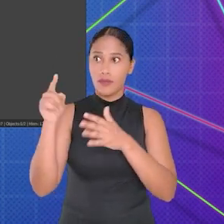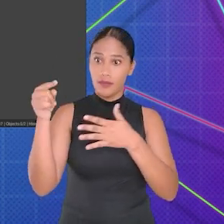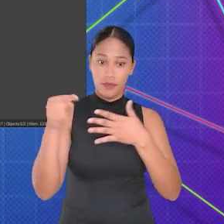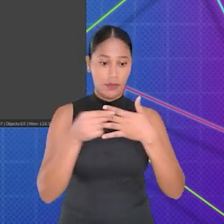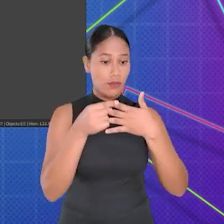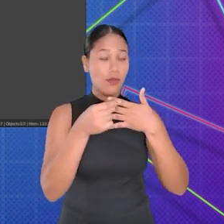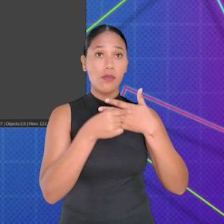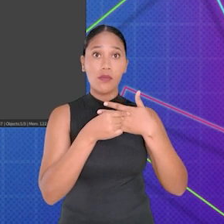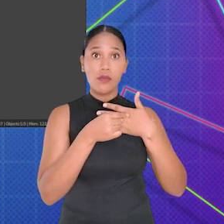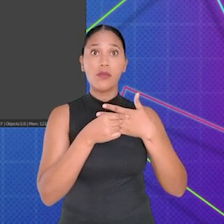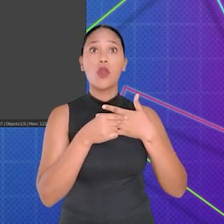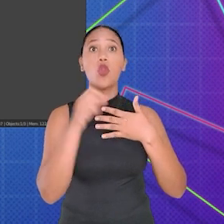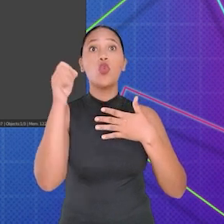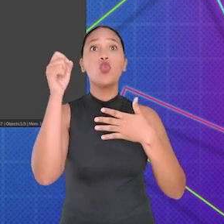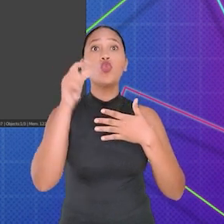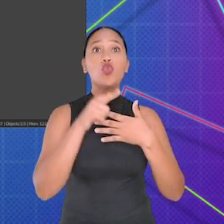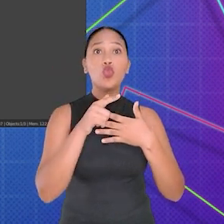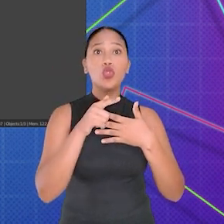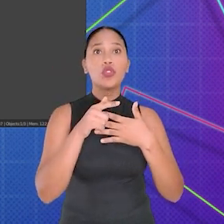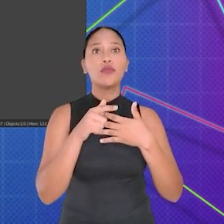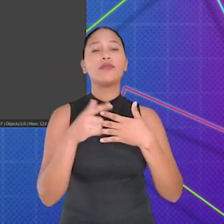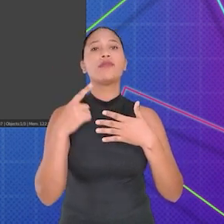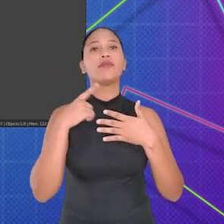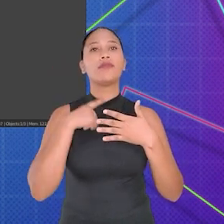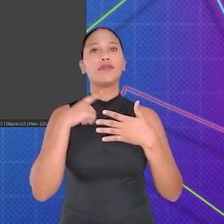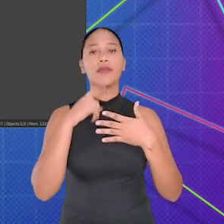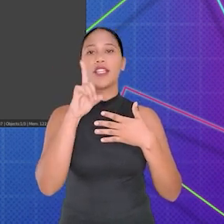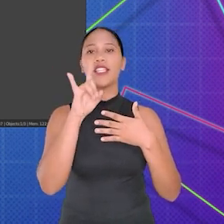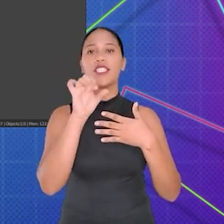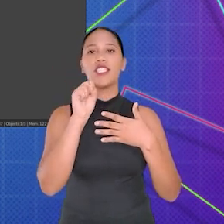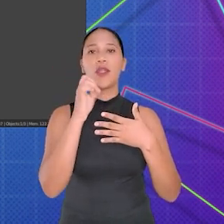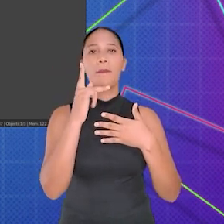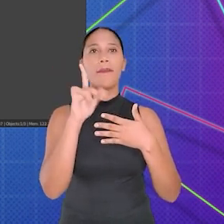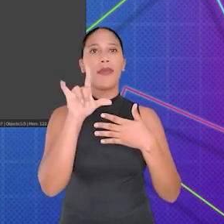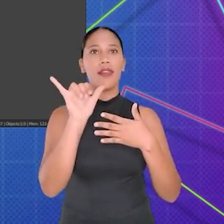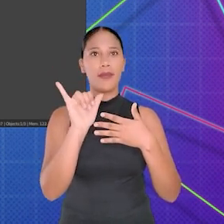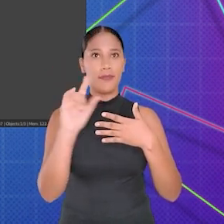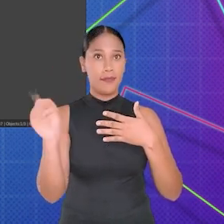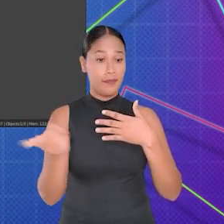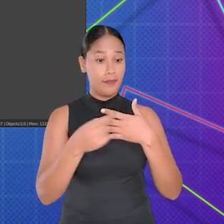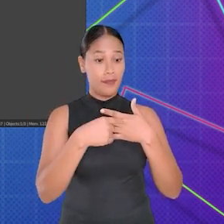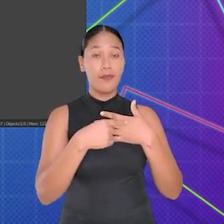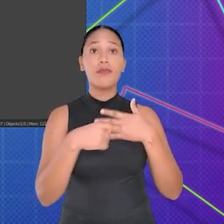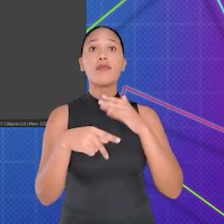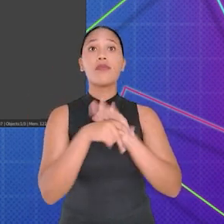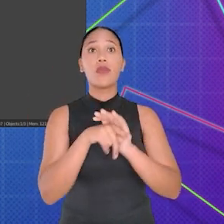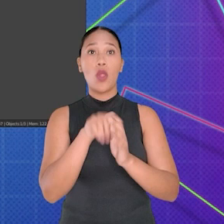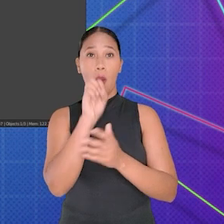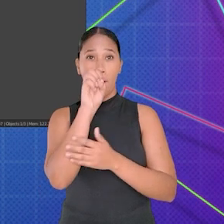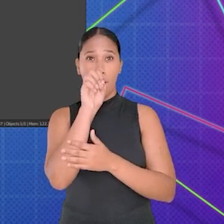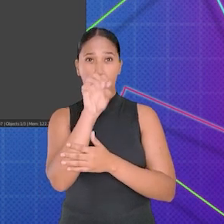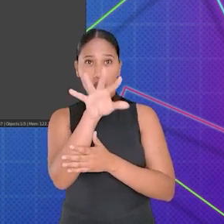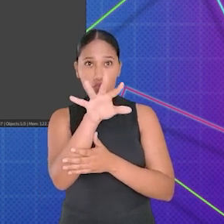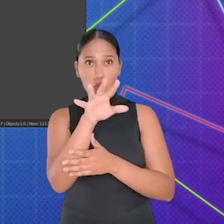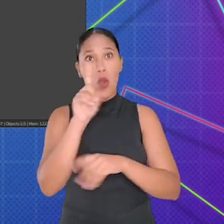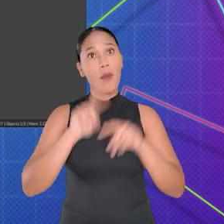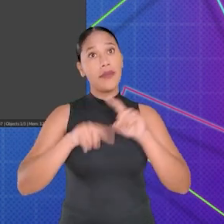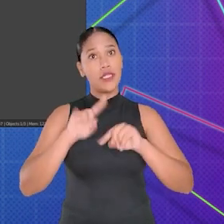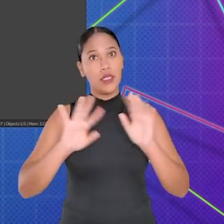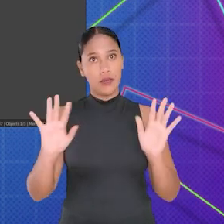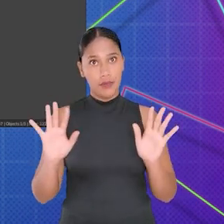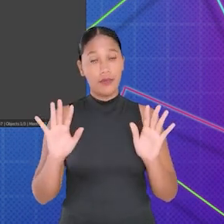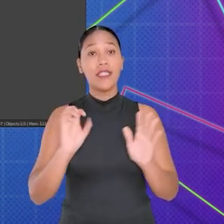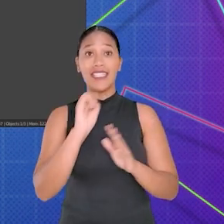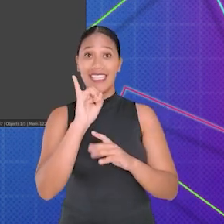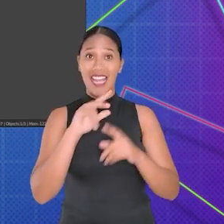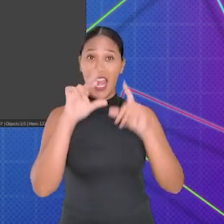na seção Viewport Display. Isso adicionará uma luz de ponto ao objeto selecionado. Se quiser ajustar as configurações de